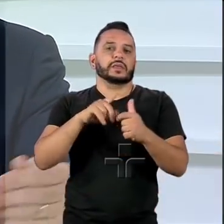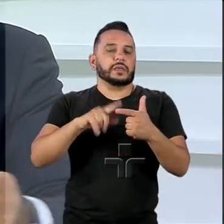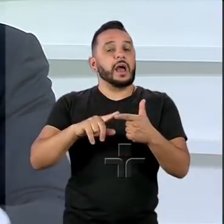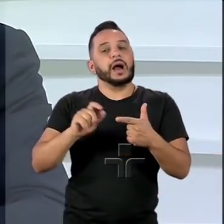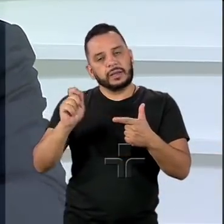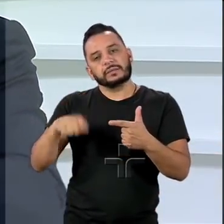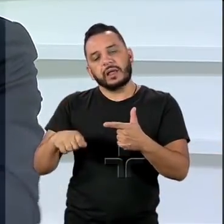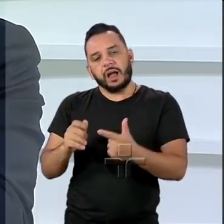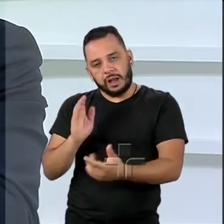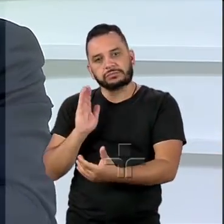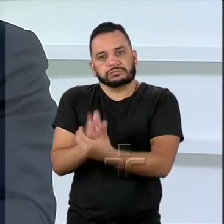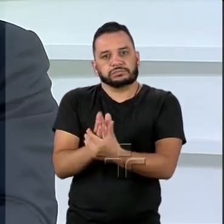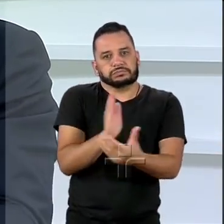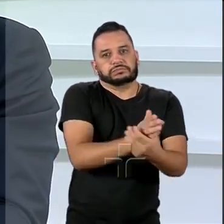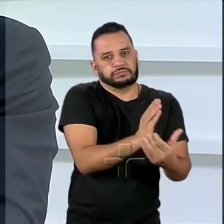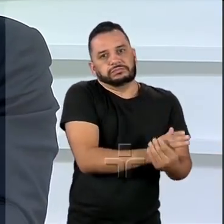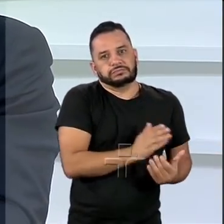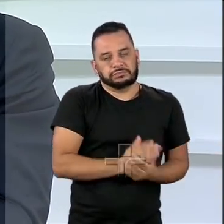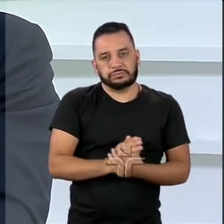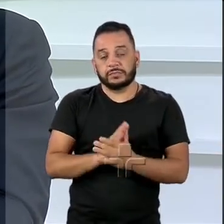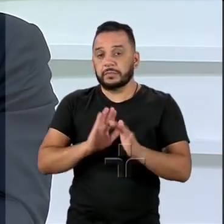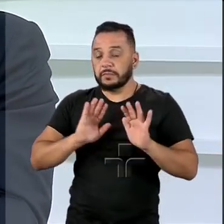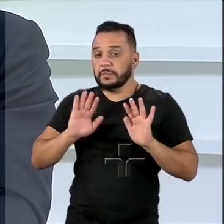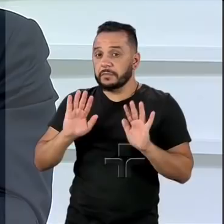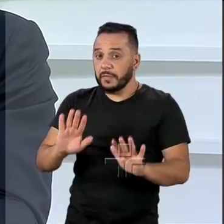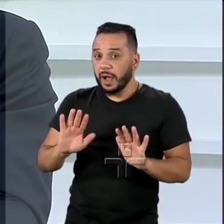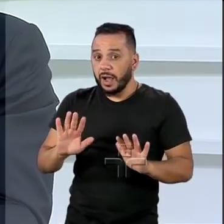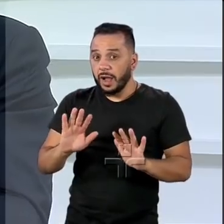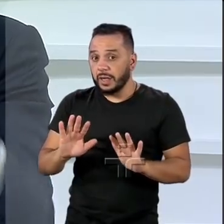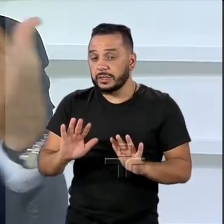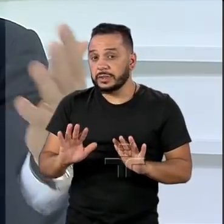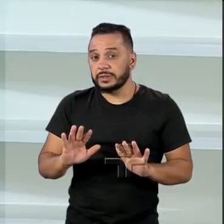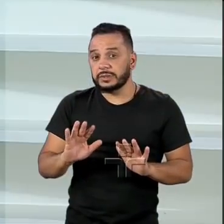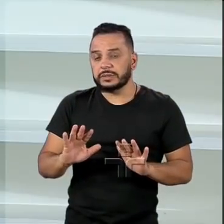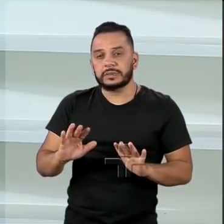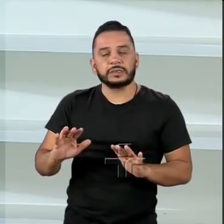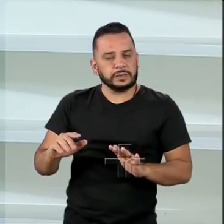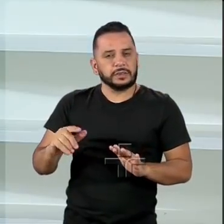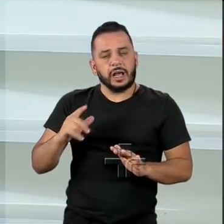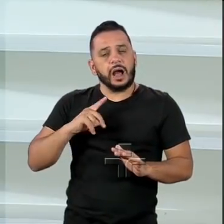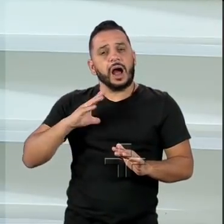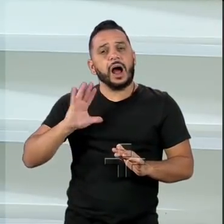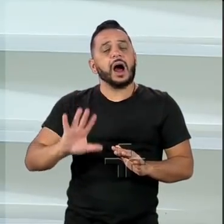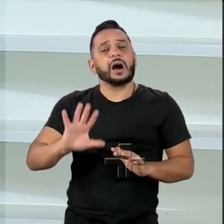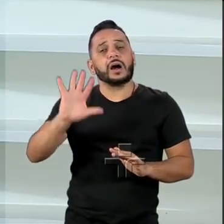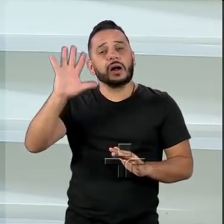ações diretas de inconstitucionalidade. Mas também abriu-se uma espécie de multiportas